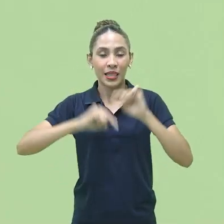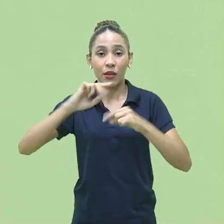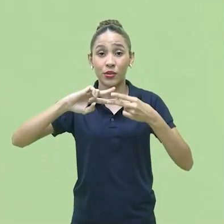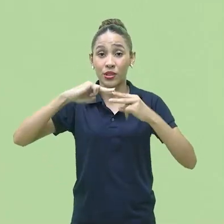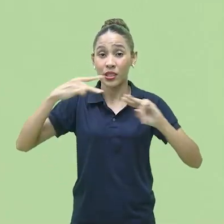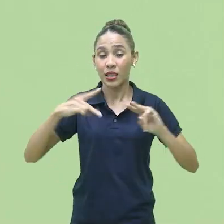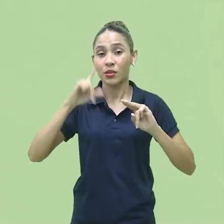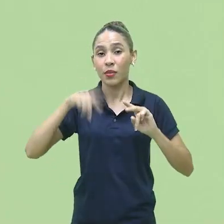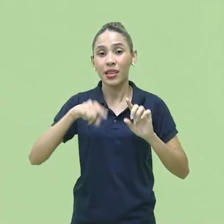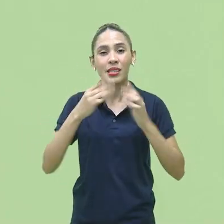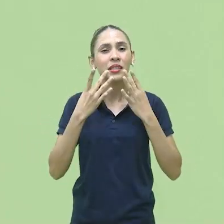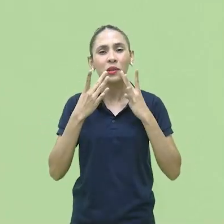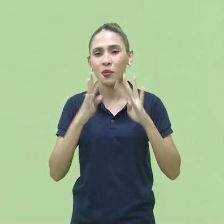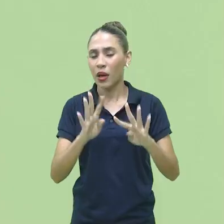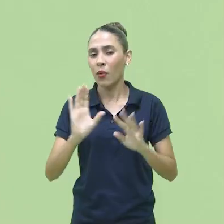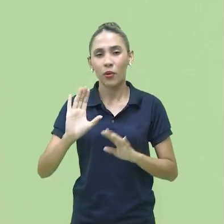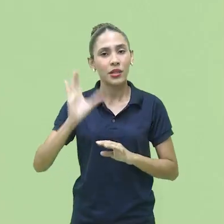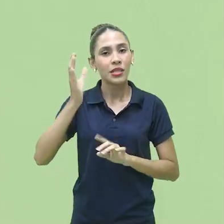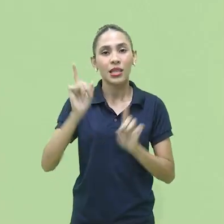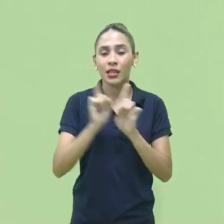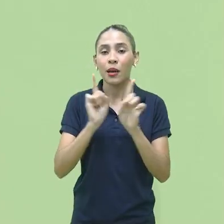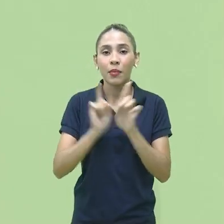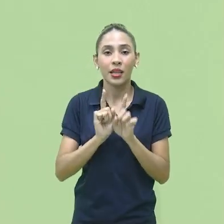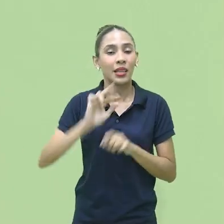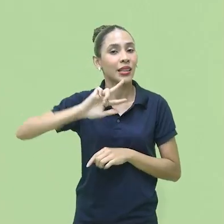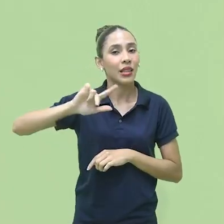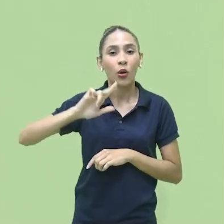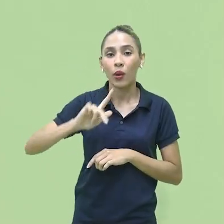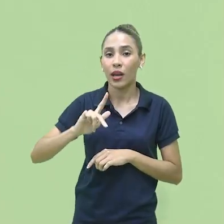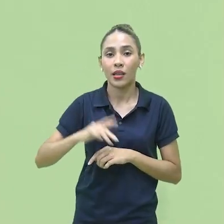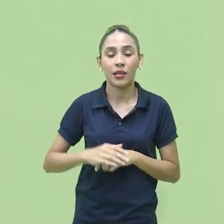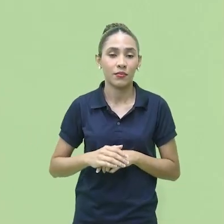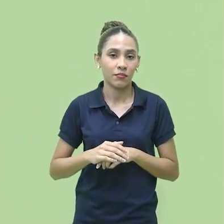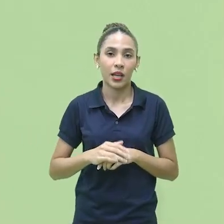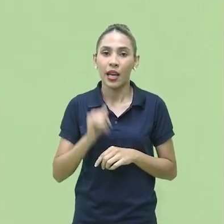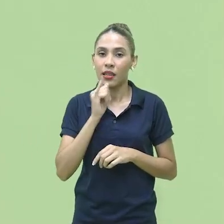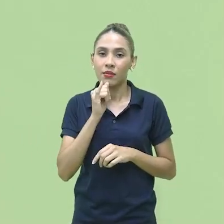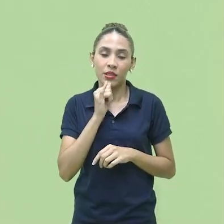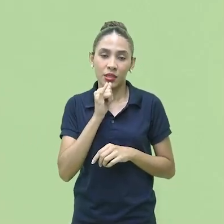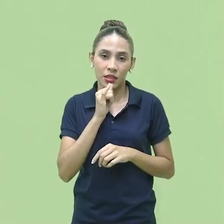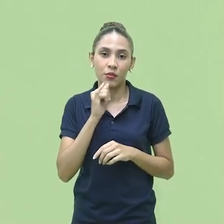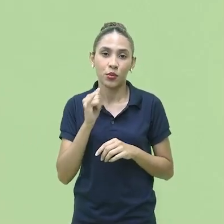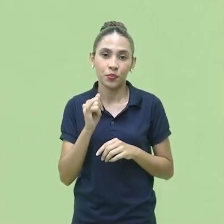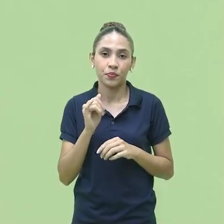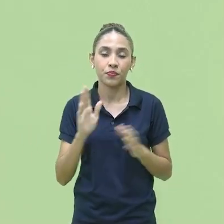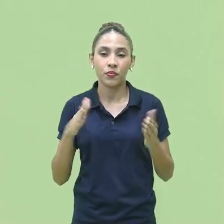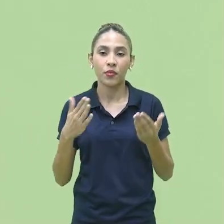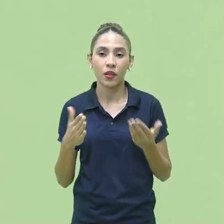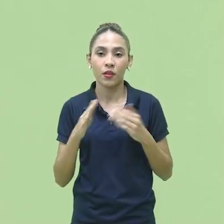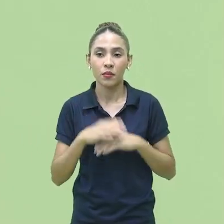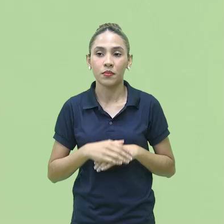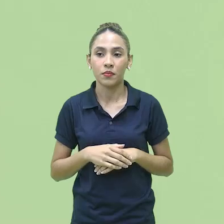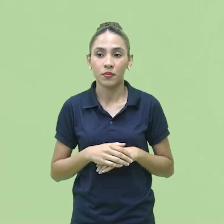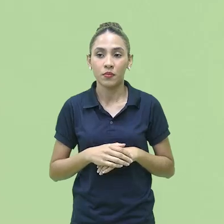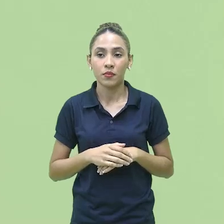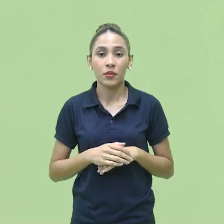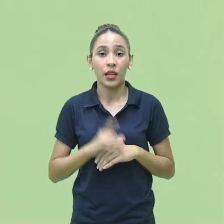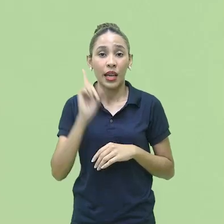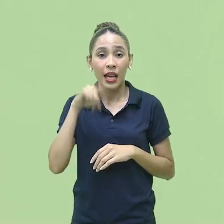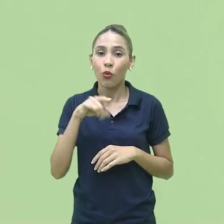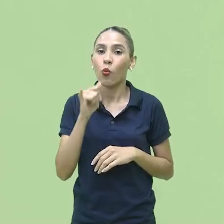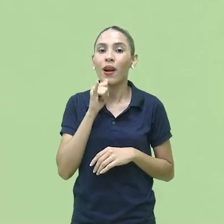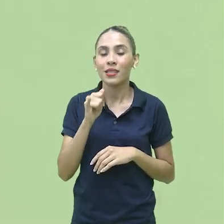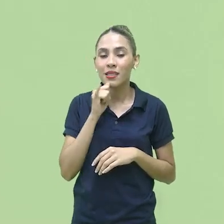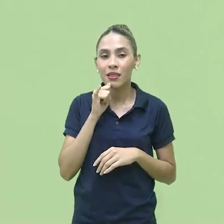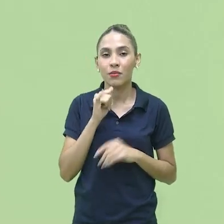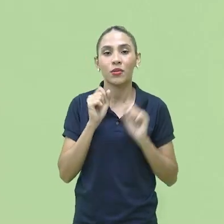mas isso é uma forma natural de ocorrer e não é comum para a espécie humana, tá? Então, é uma exceção